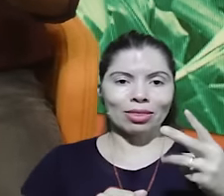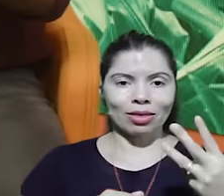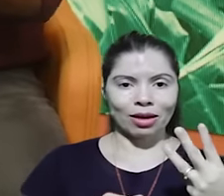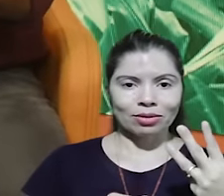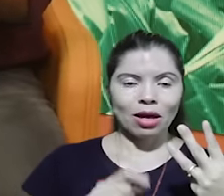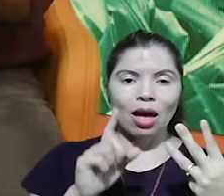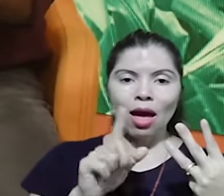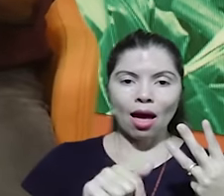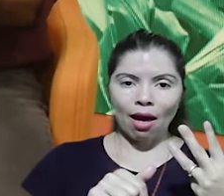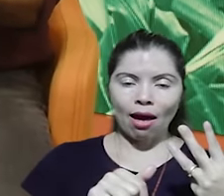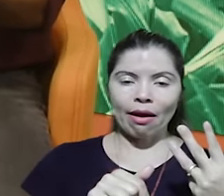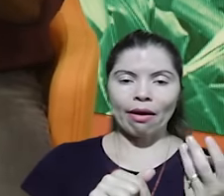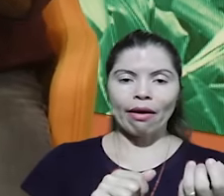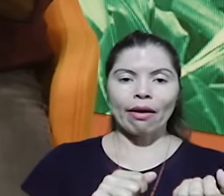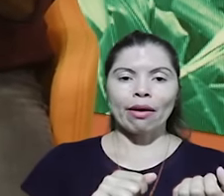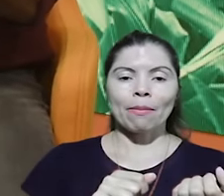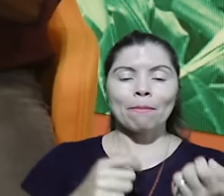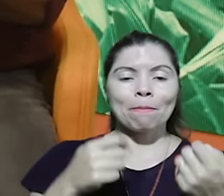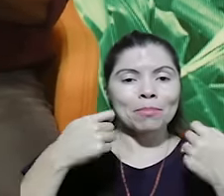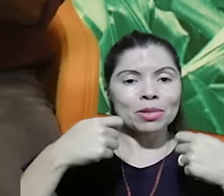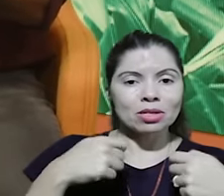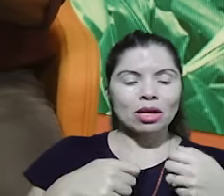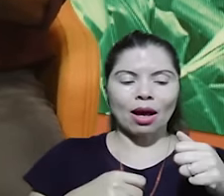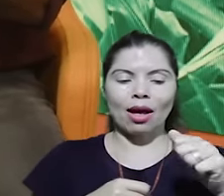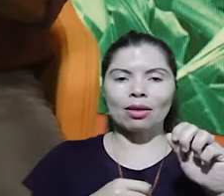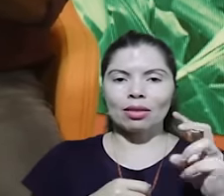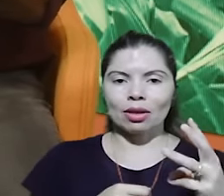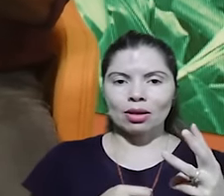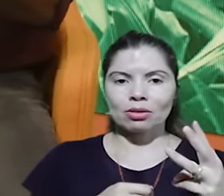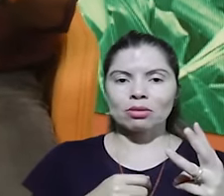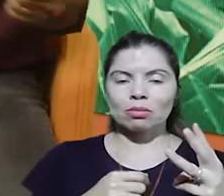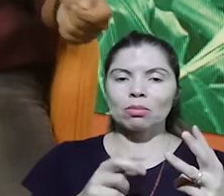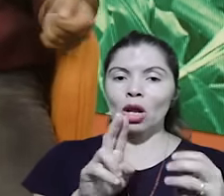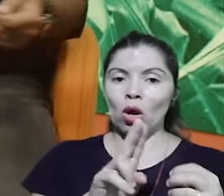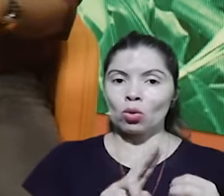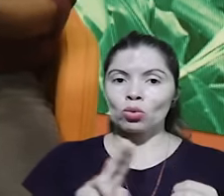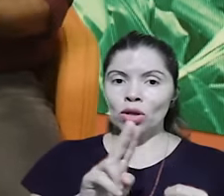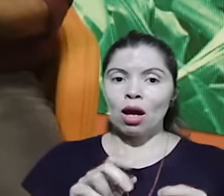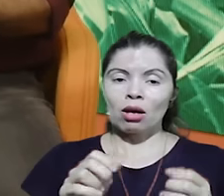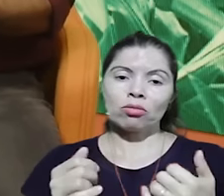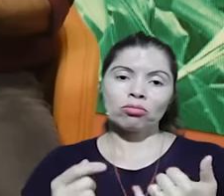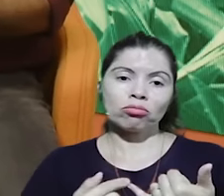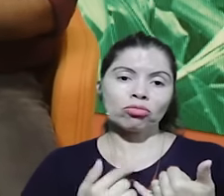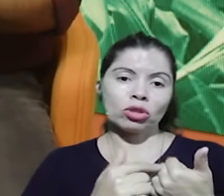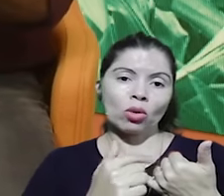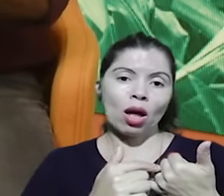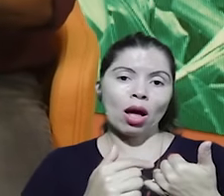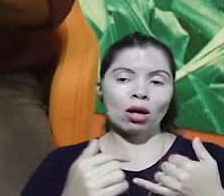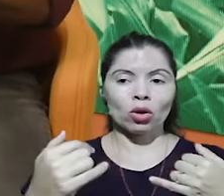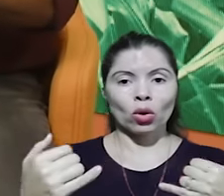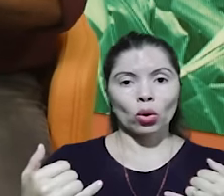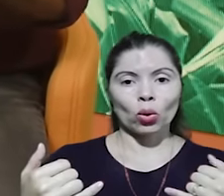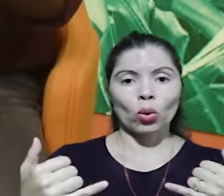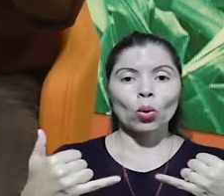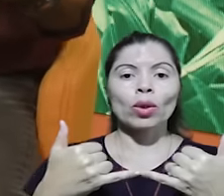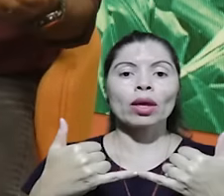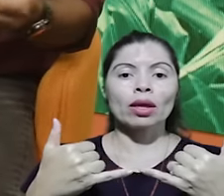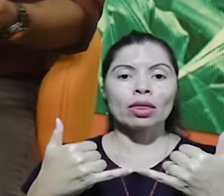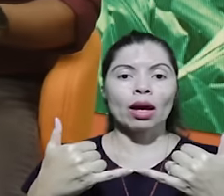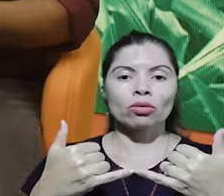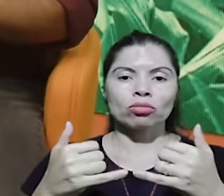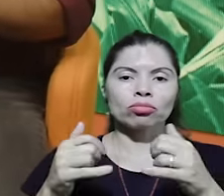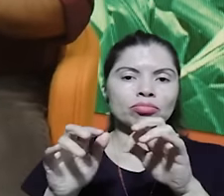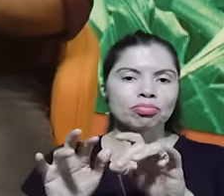um dispositivo ele precisa né para poder fazer uso de um dispositivo conectado à máquina em cada momento de assin